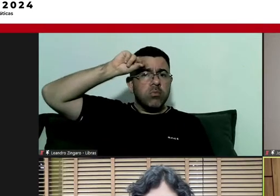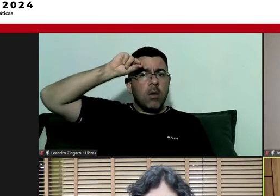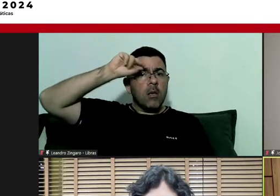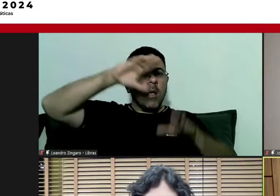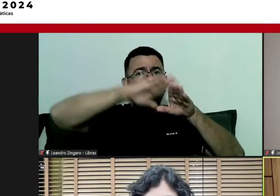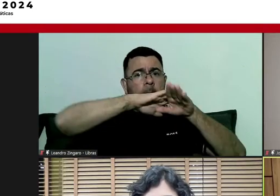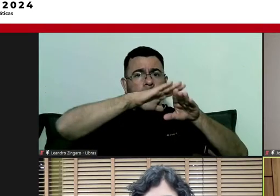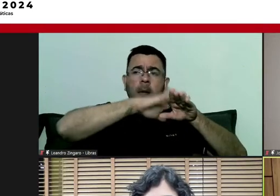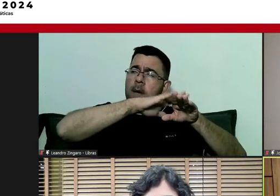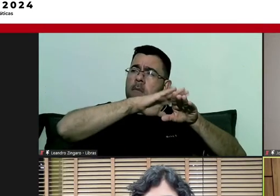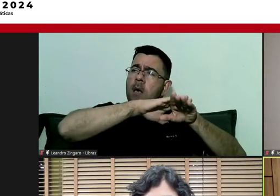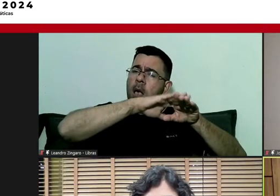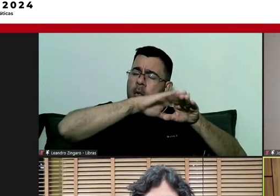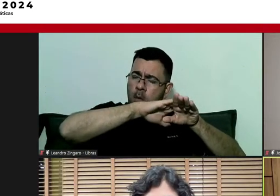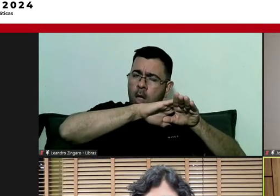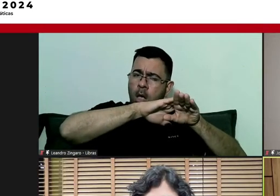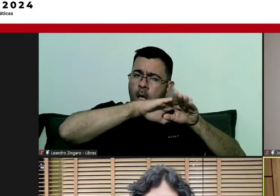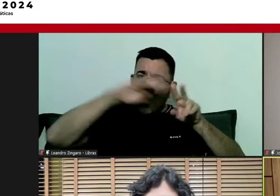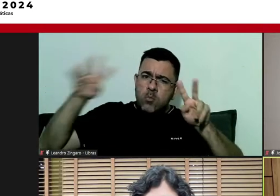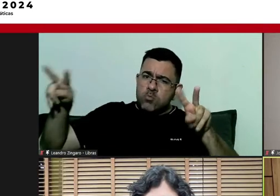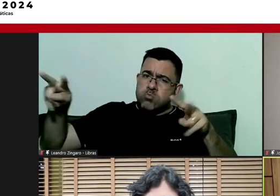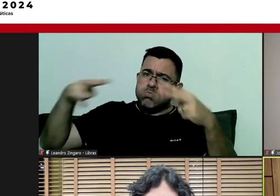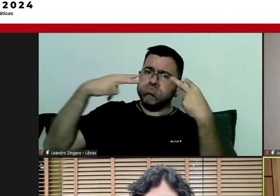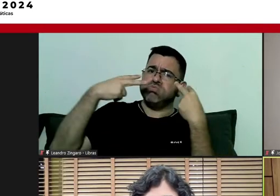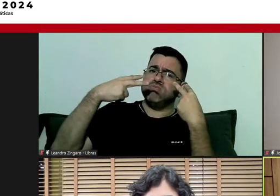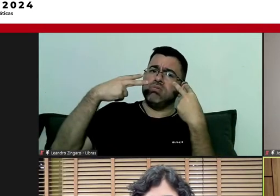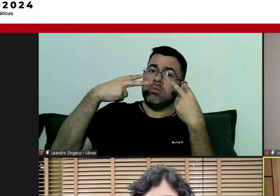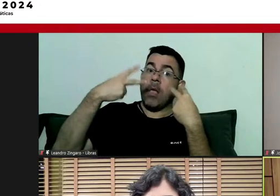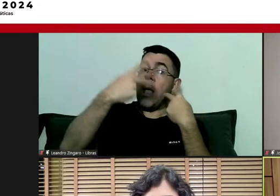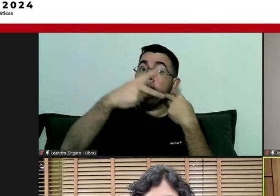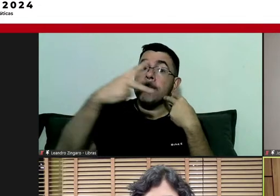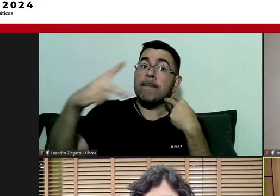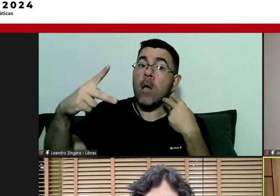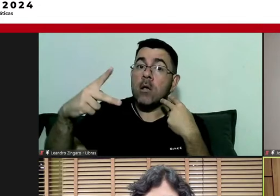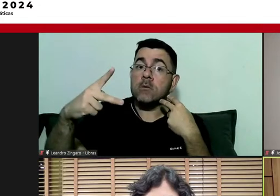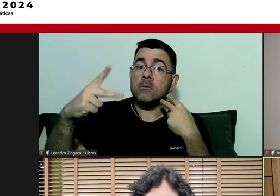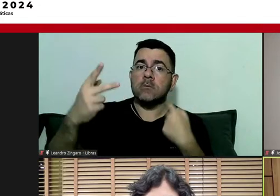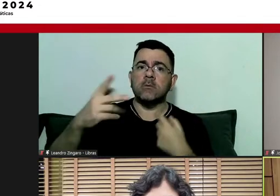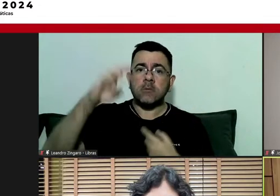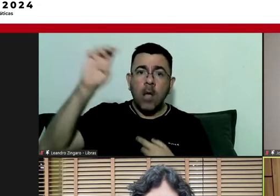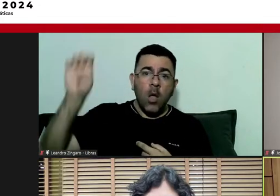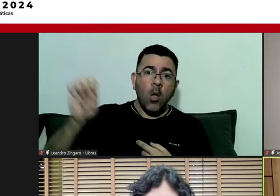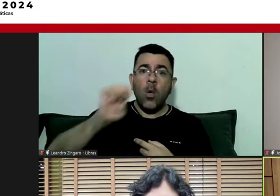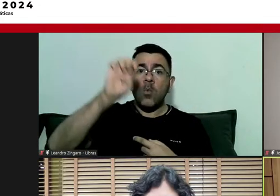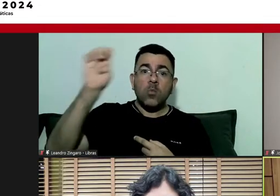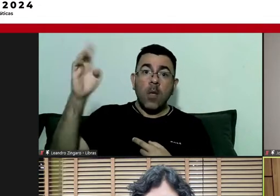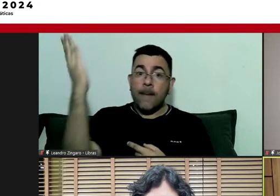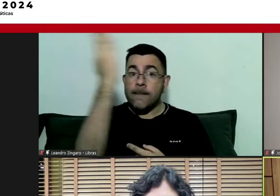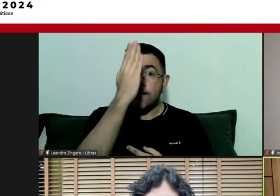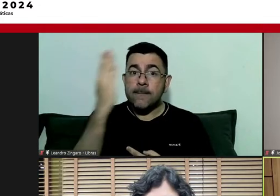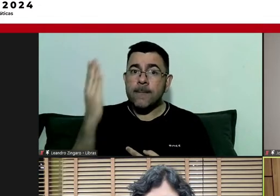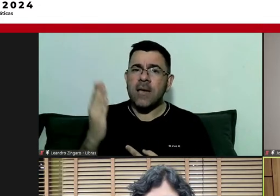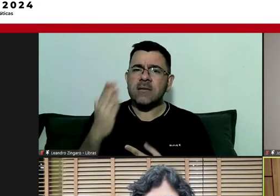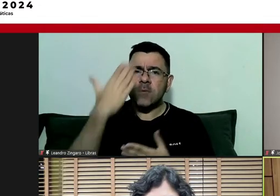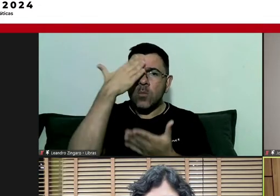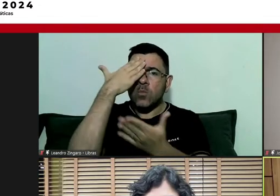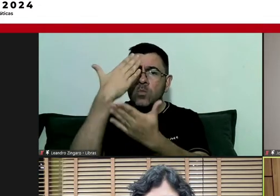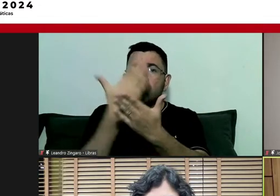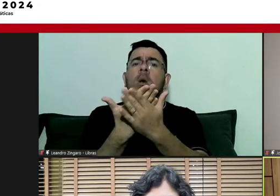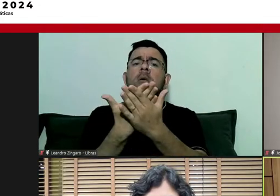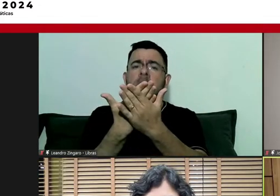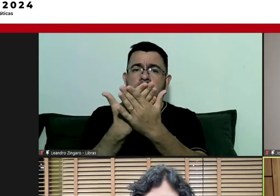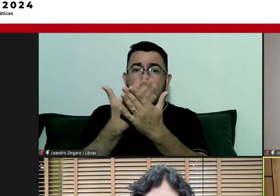recuperando para para para a política e para o estado brasileiro uma confiança que é um dado